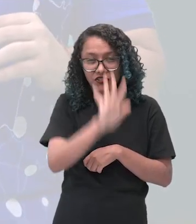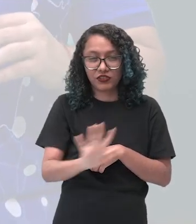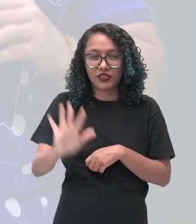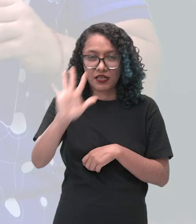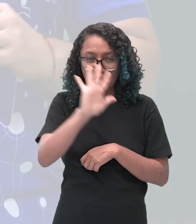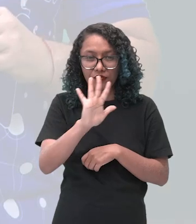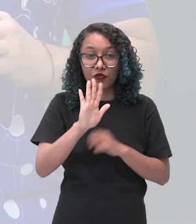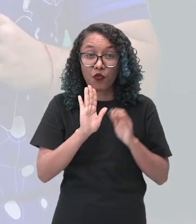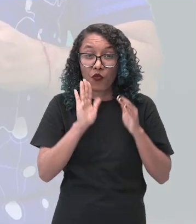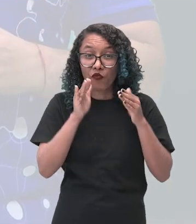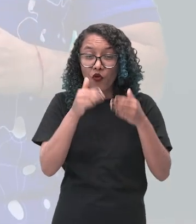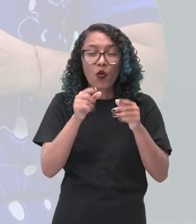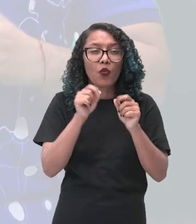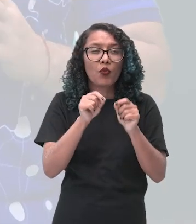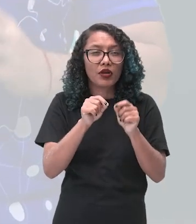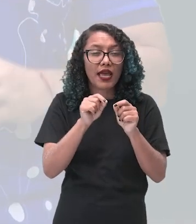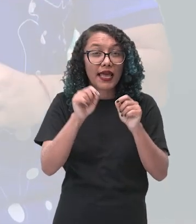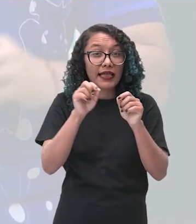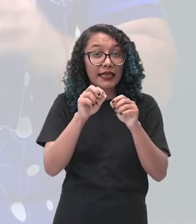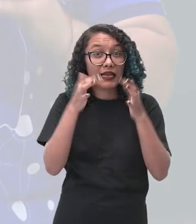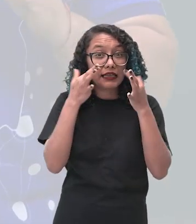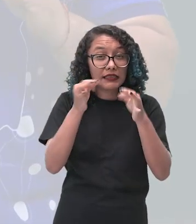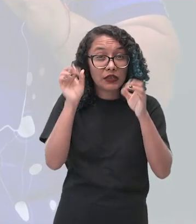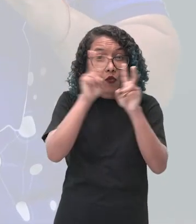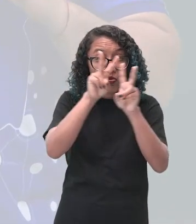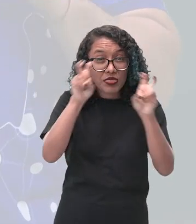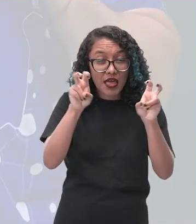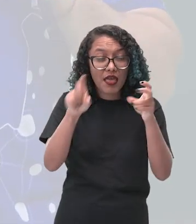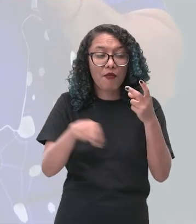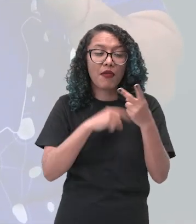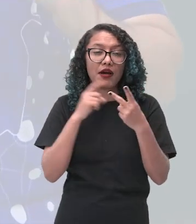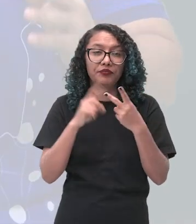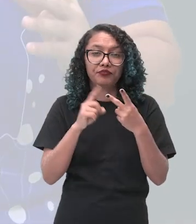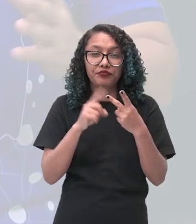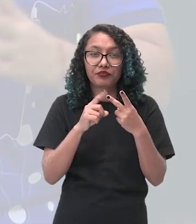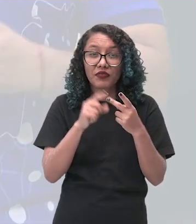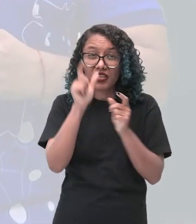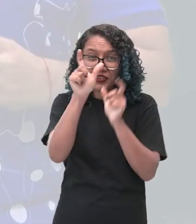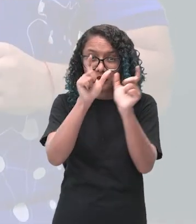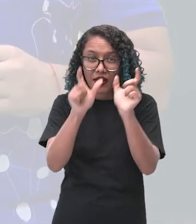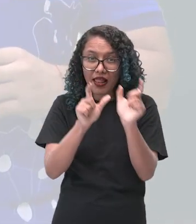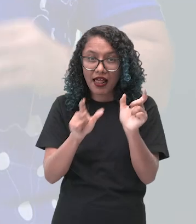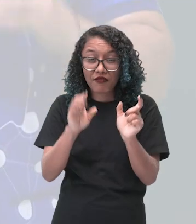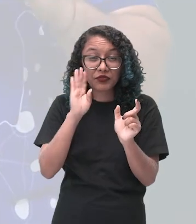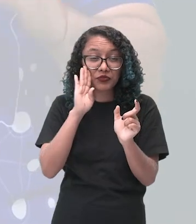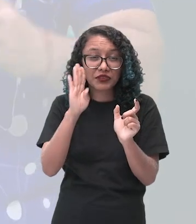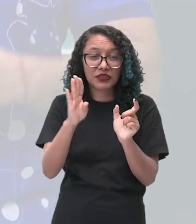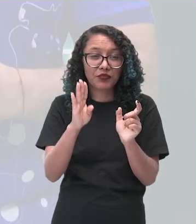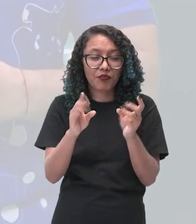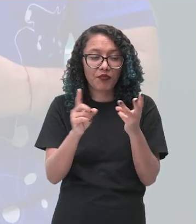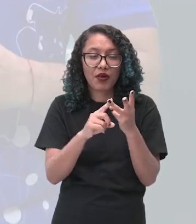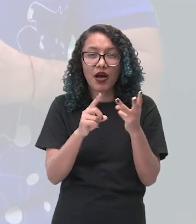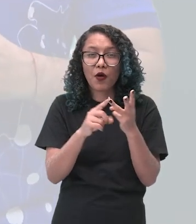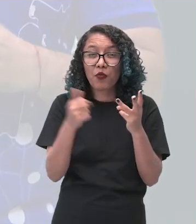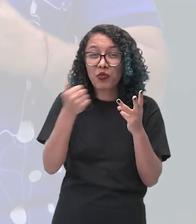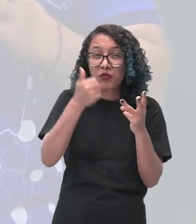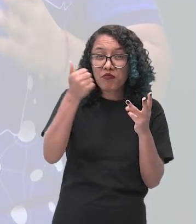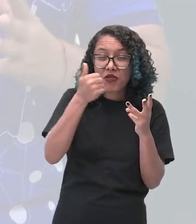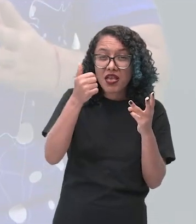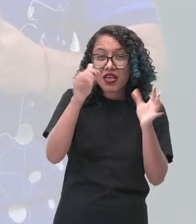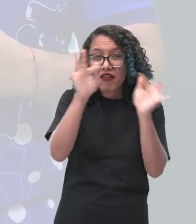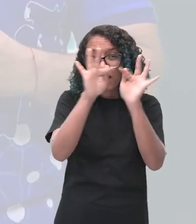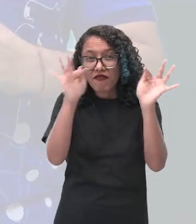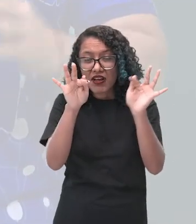vai focar no título, você vai focar nas palavras-chave, primeira e última frase